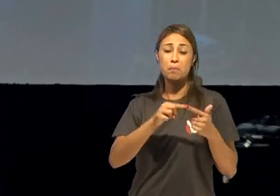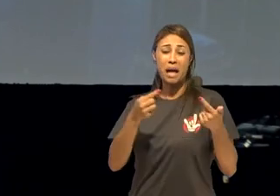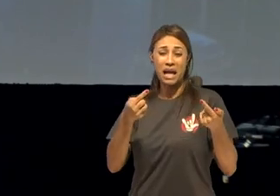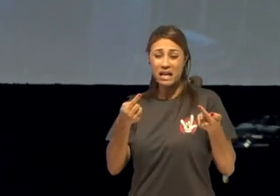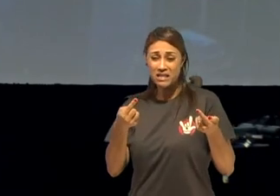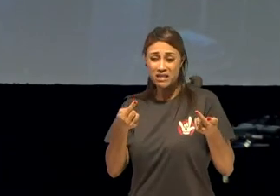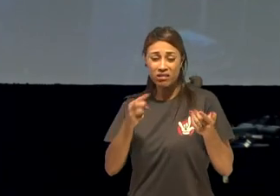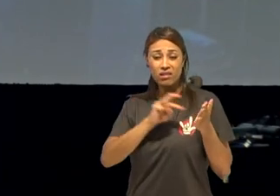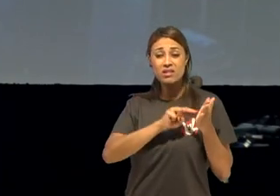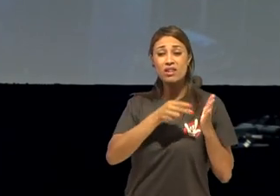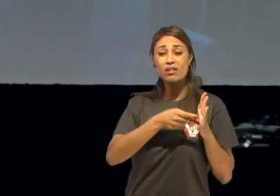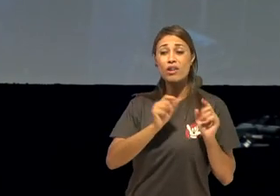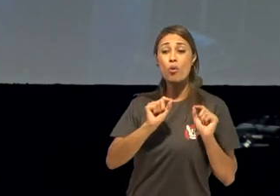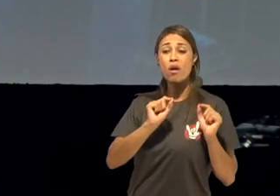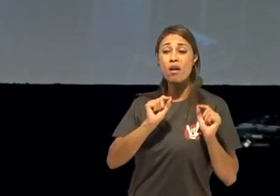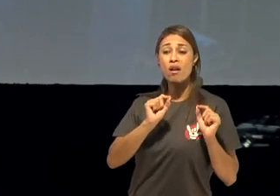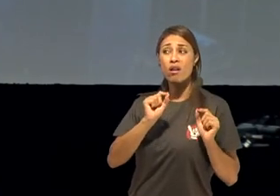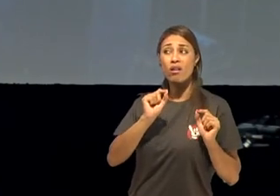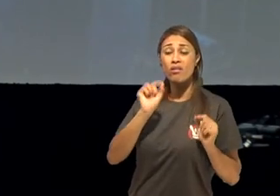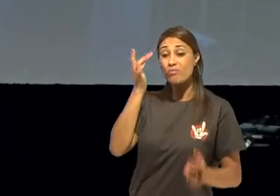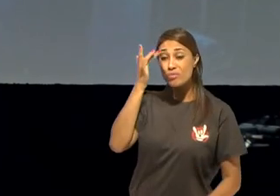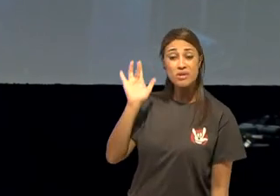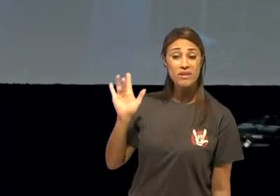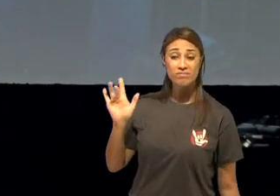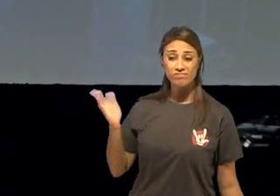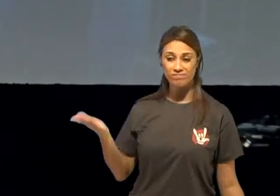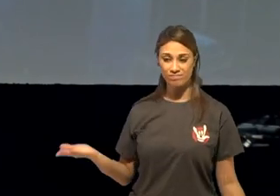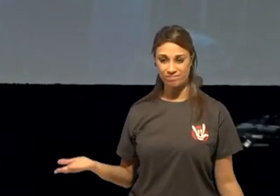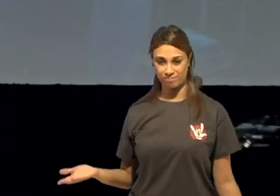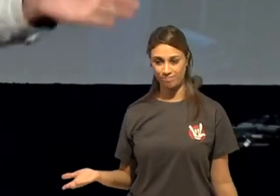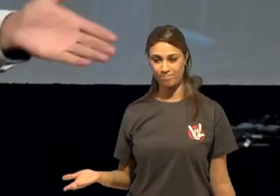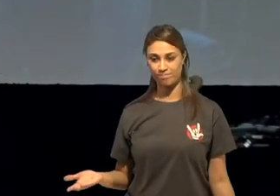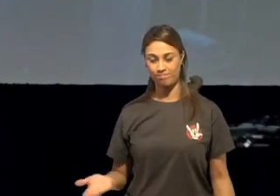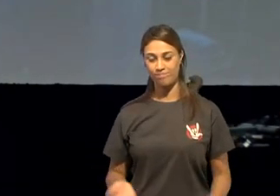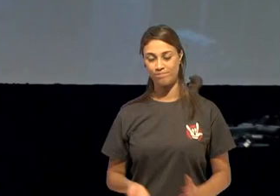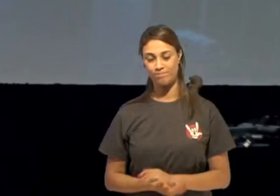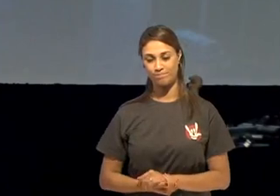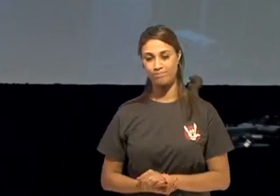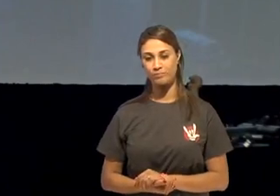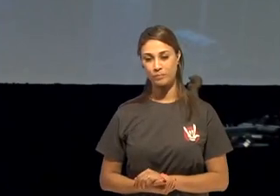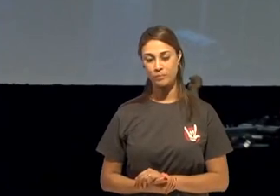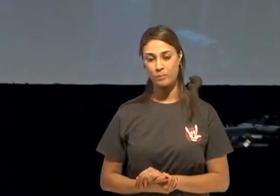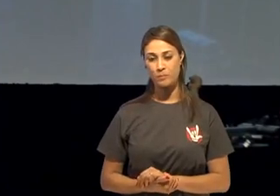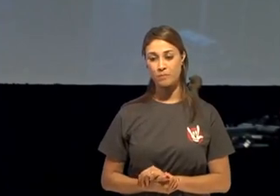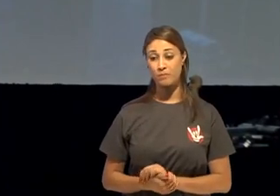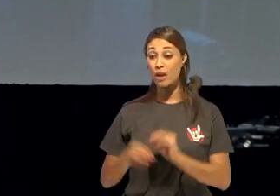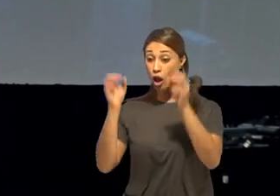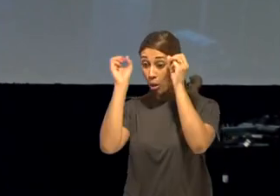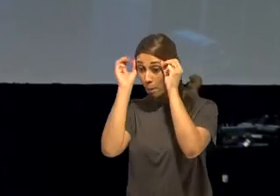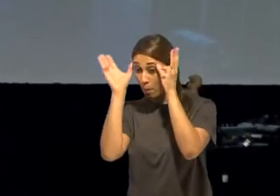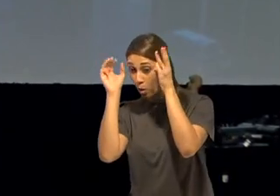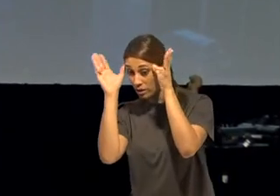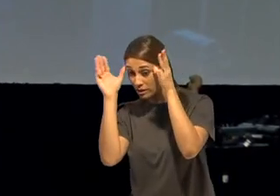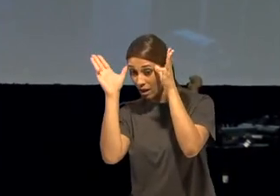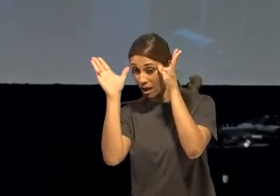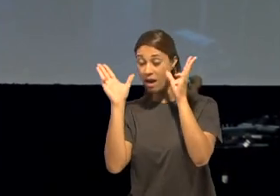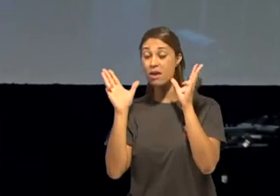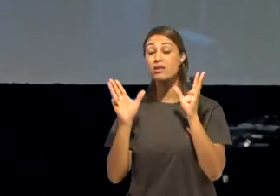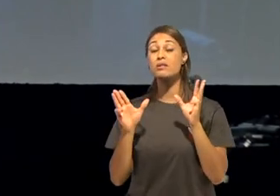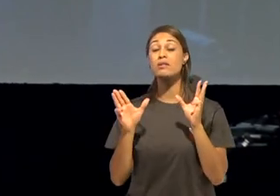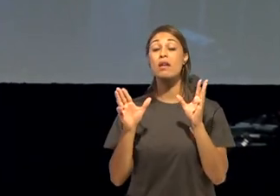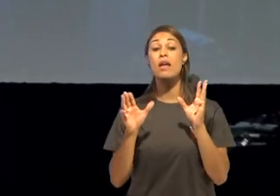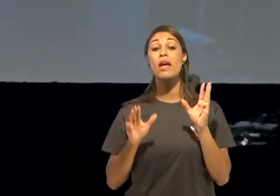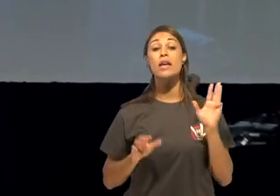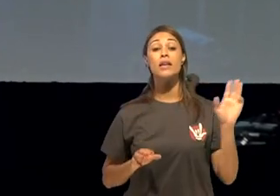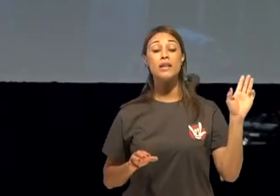significa. Você sabe por que Elias e Moisés apareceram ali no Monte da